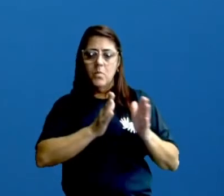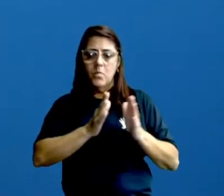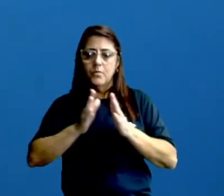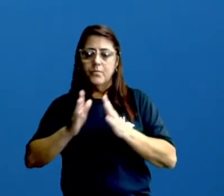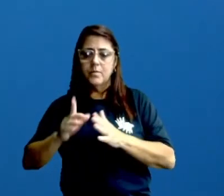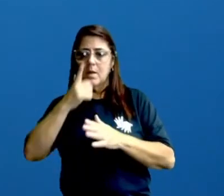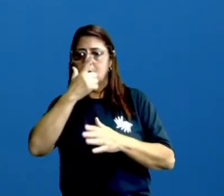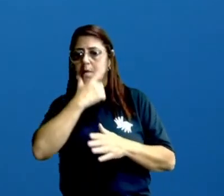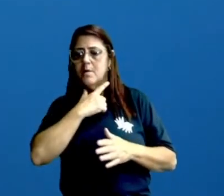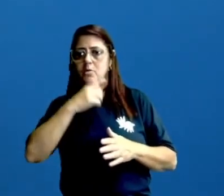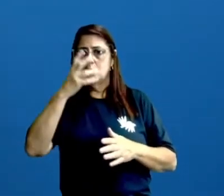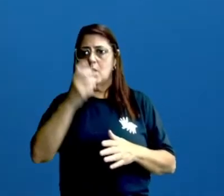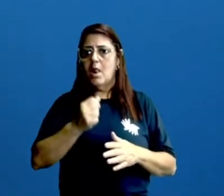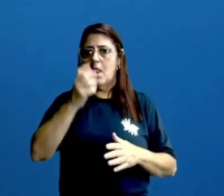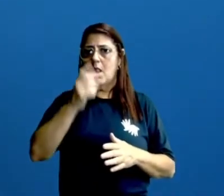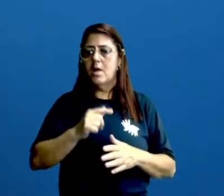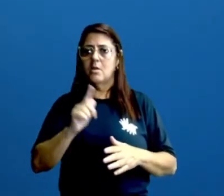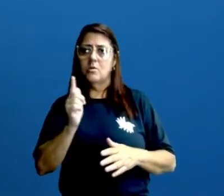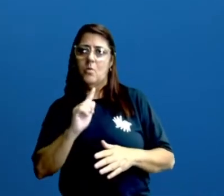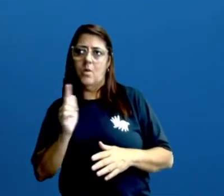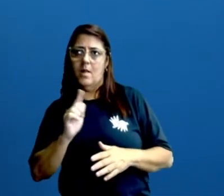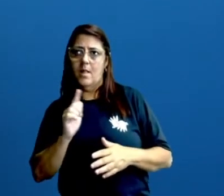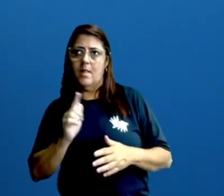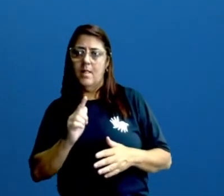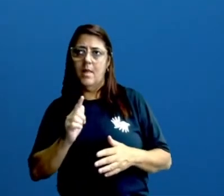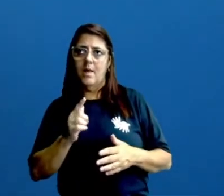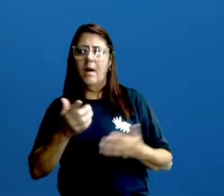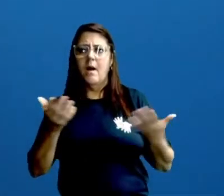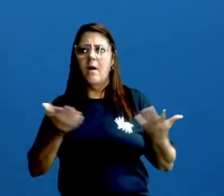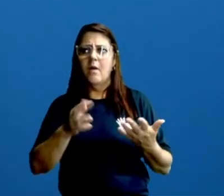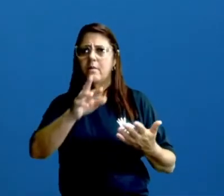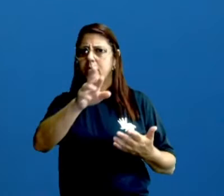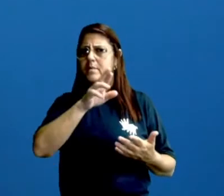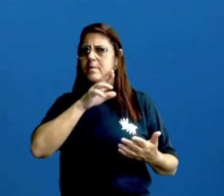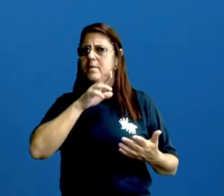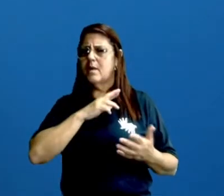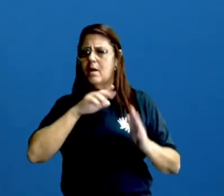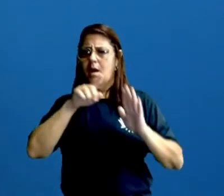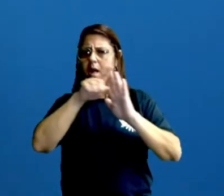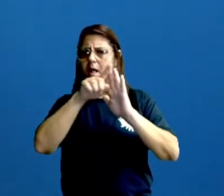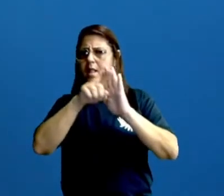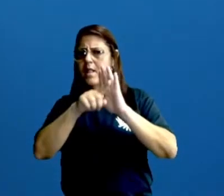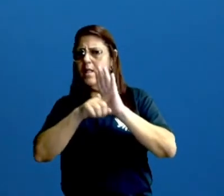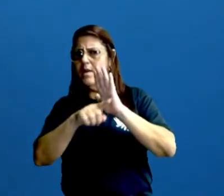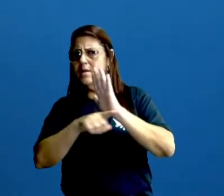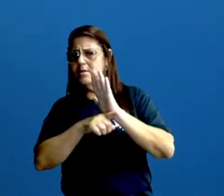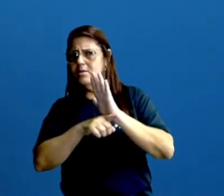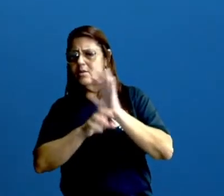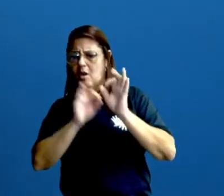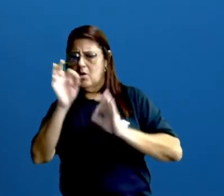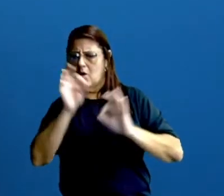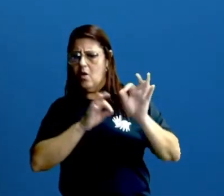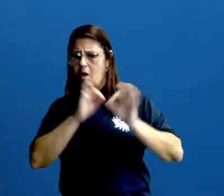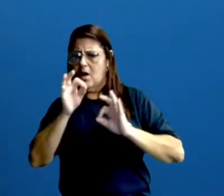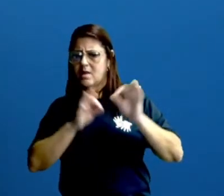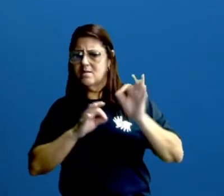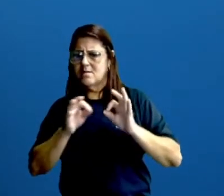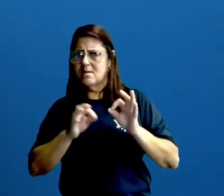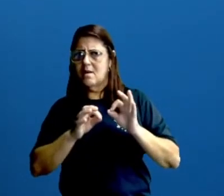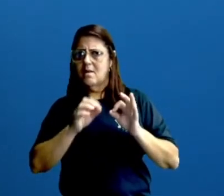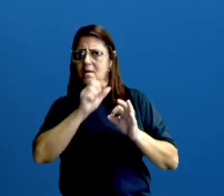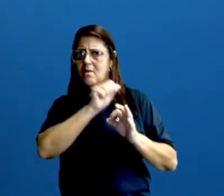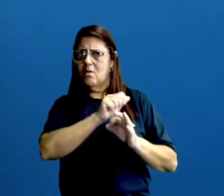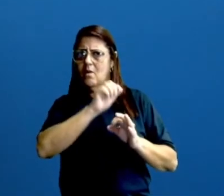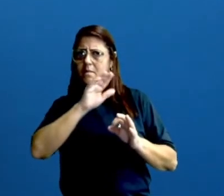queijo, leite e refrigerante. E eu quero que você me diga, essa lista aqui, ela está organizada em ordem